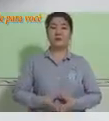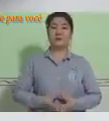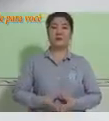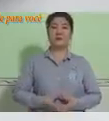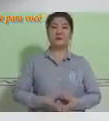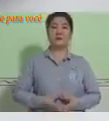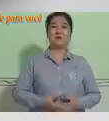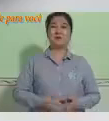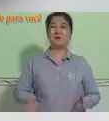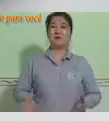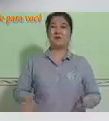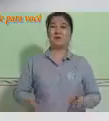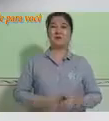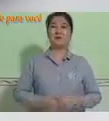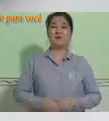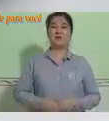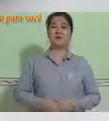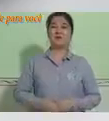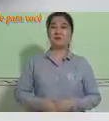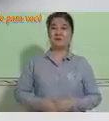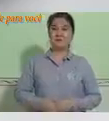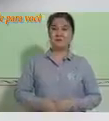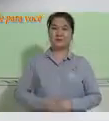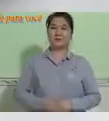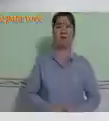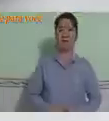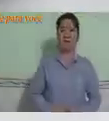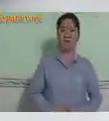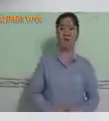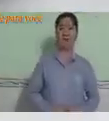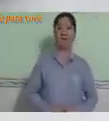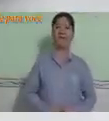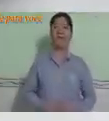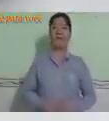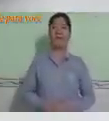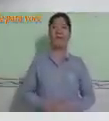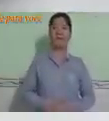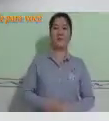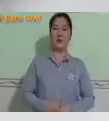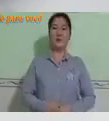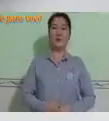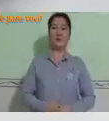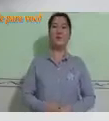NDOACAPACIDADESONCNTRACCDILATIO e vírgula posteriormente, vírgula relembrar mais tarde o que se leu ou ouviu.